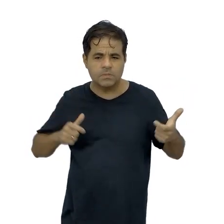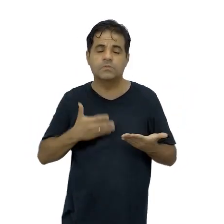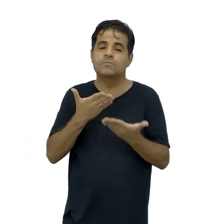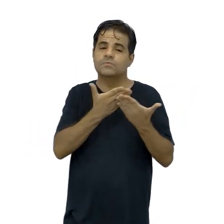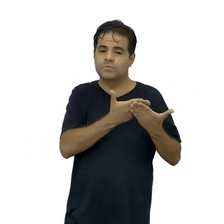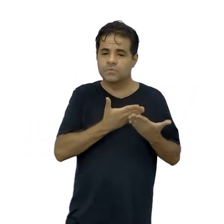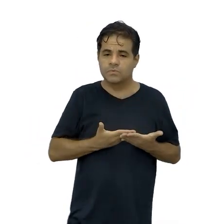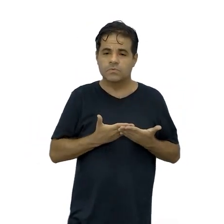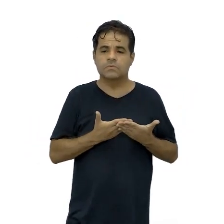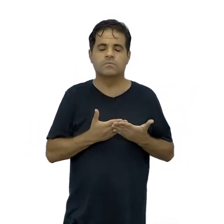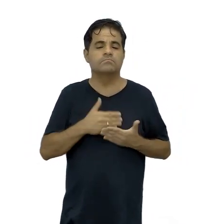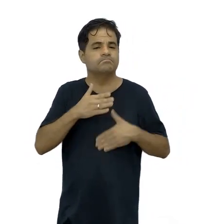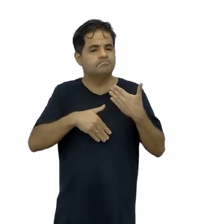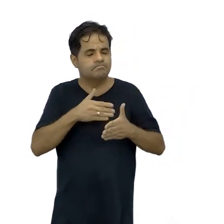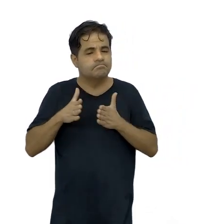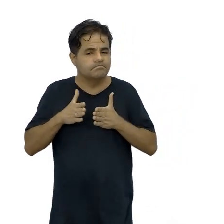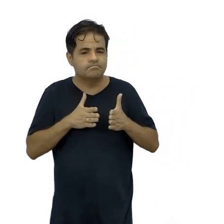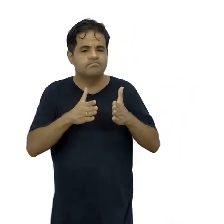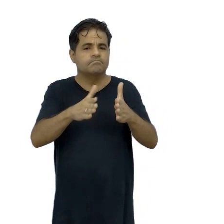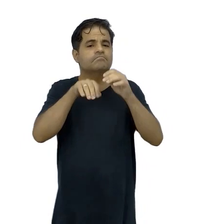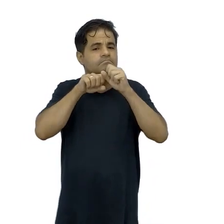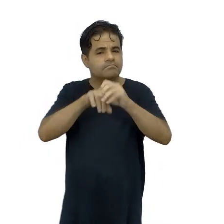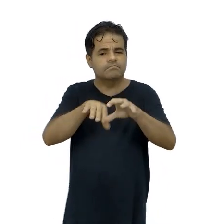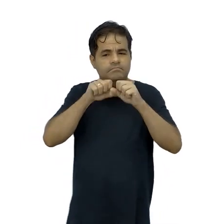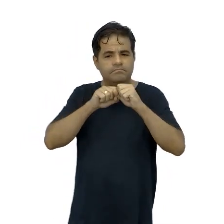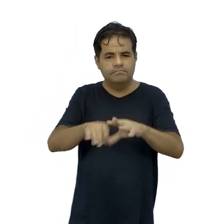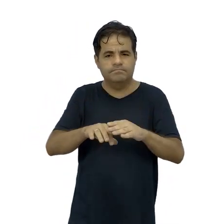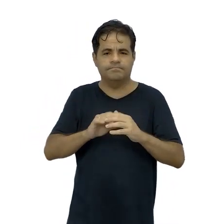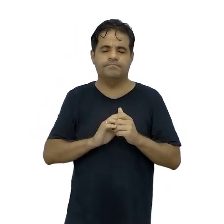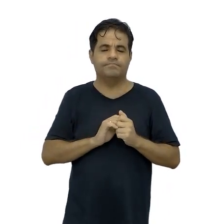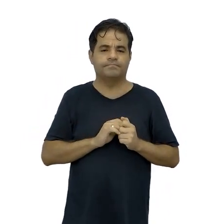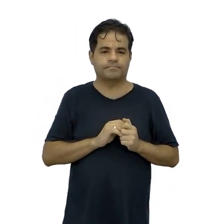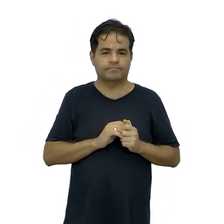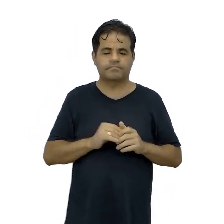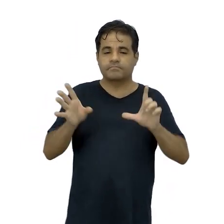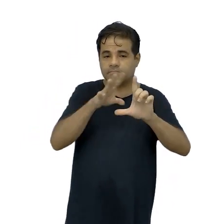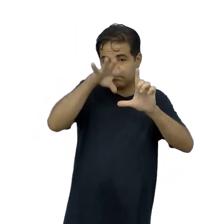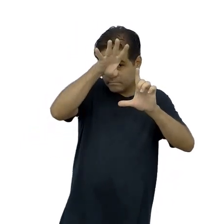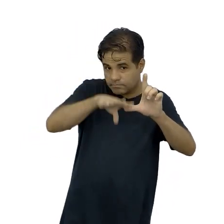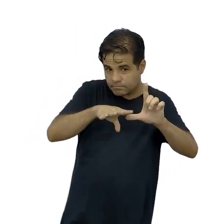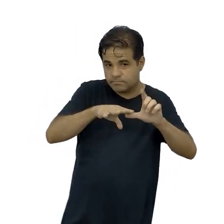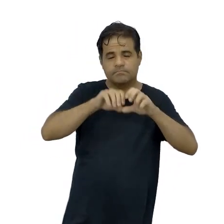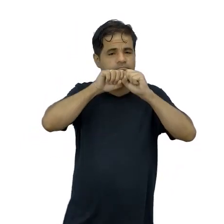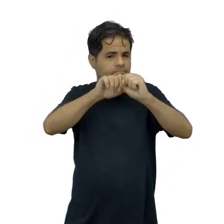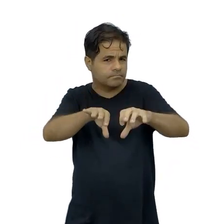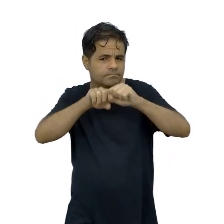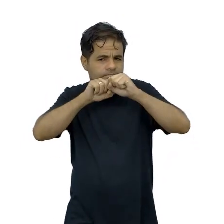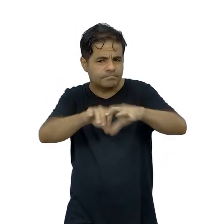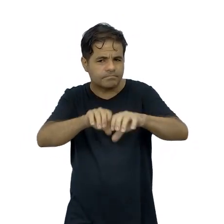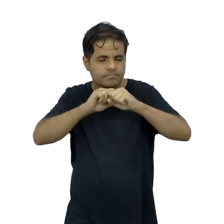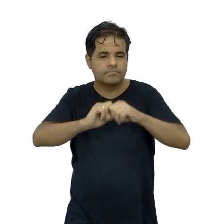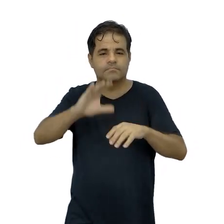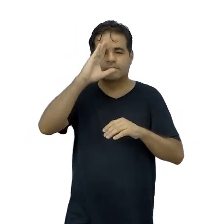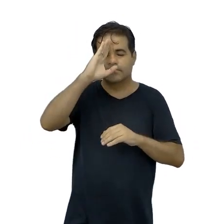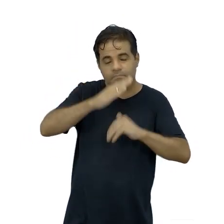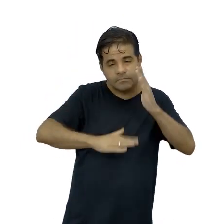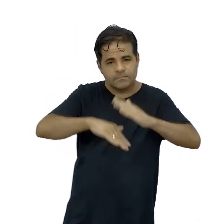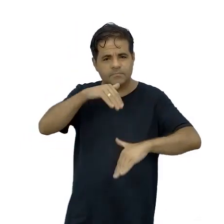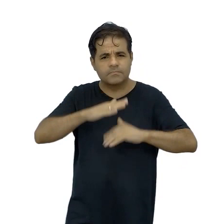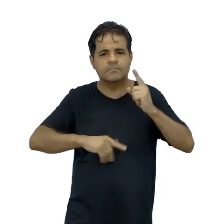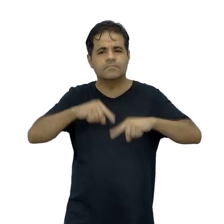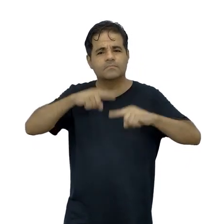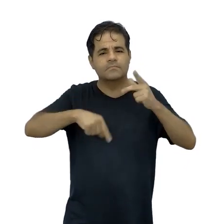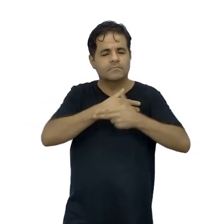estudante avançar em seu percurso educacional. A matriz orienta a produção do